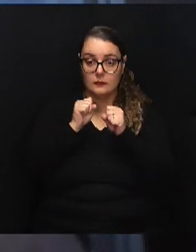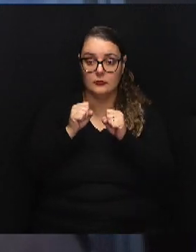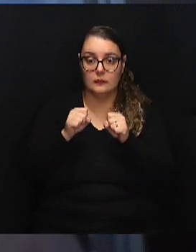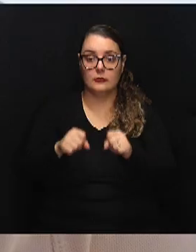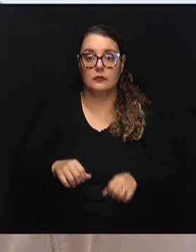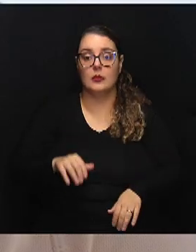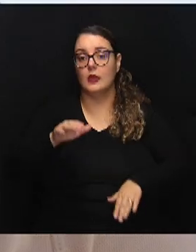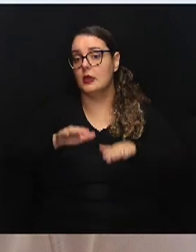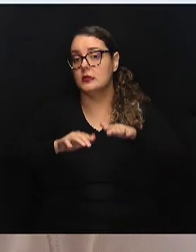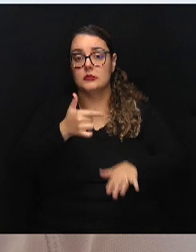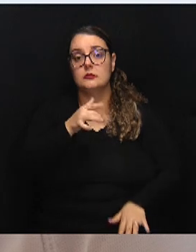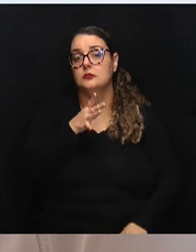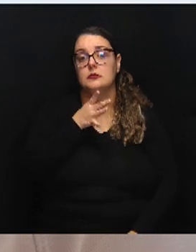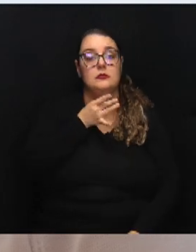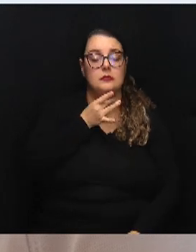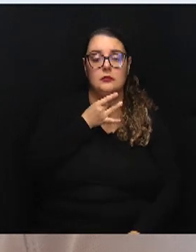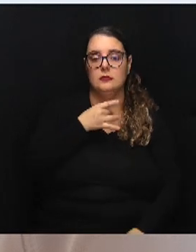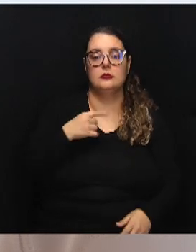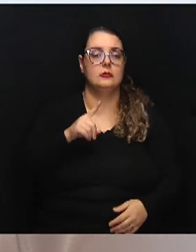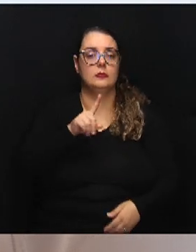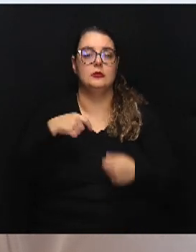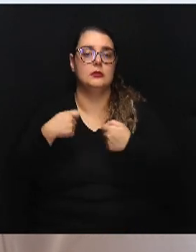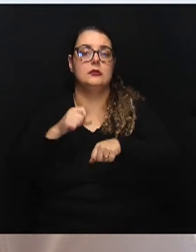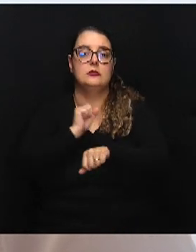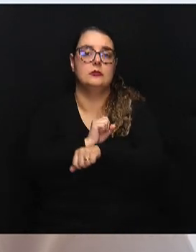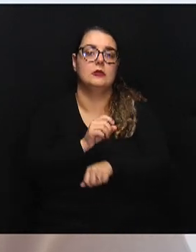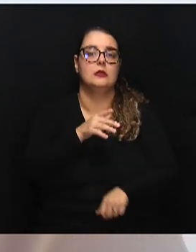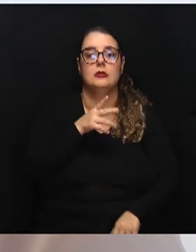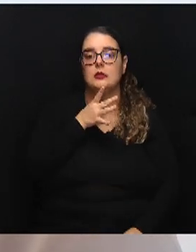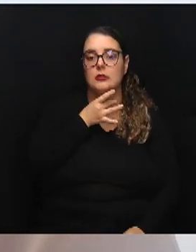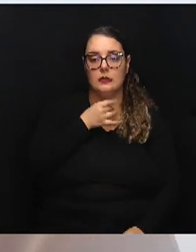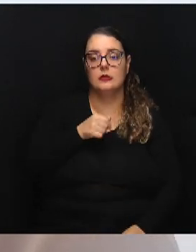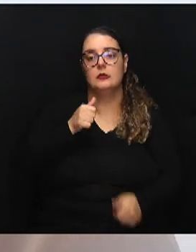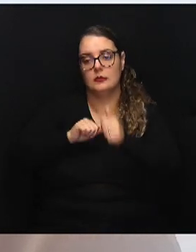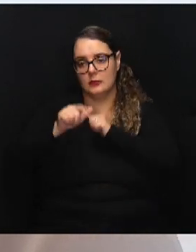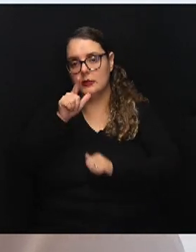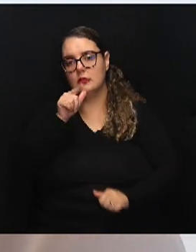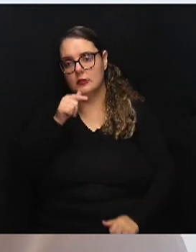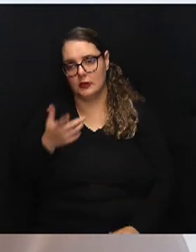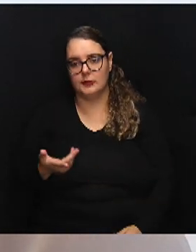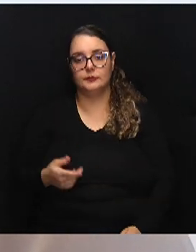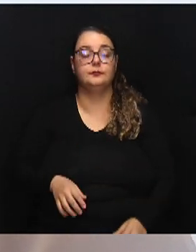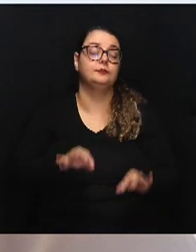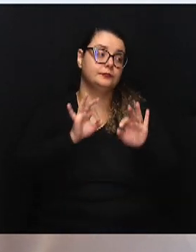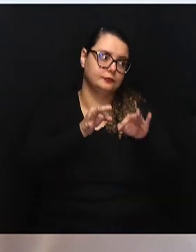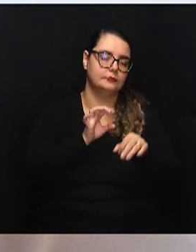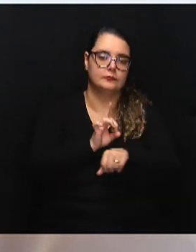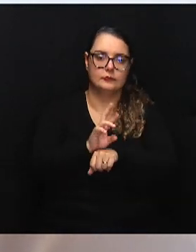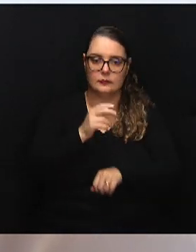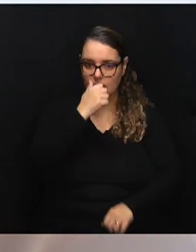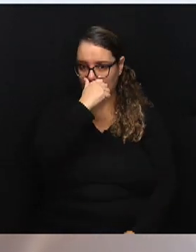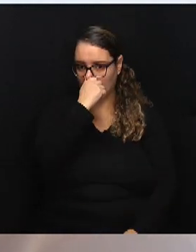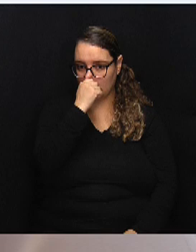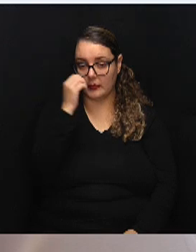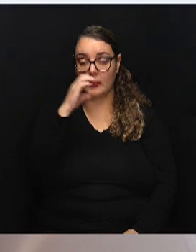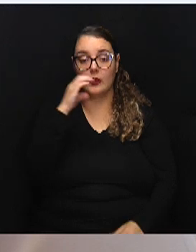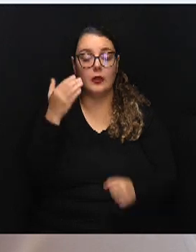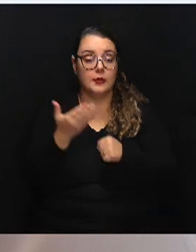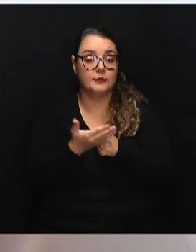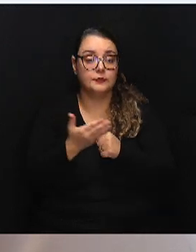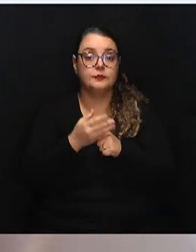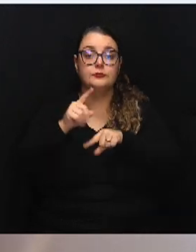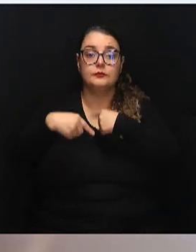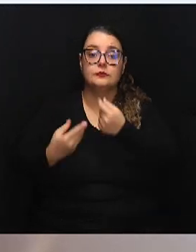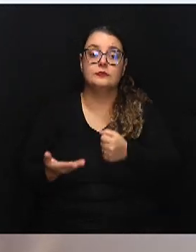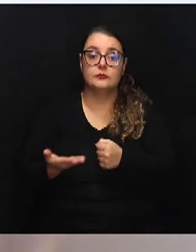gente ter sede, né? A gente não precisa esperar a sede para tomar água, a gente precisa tomar água. Exatamente, doutora. A gente vai fazer um rápido intervalo, porque no